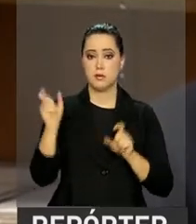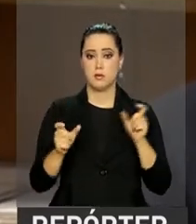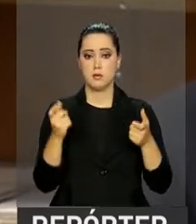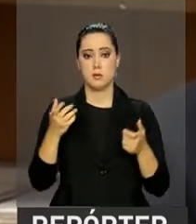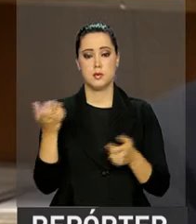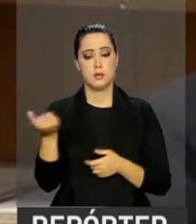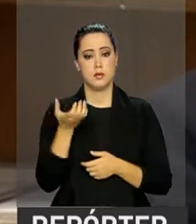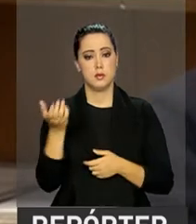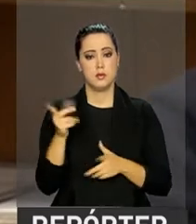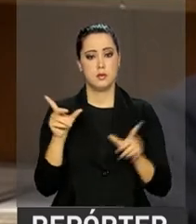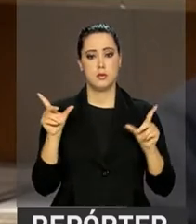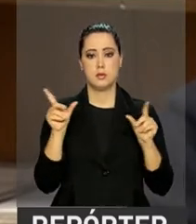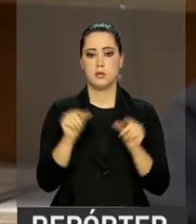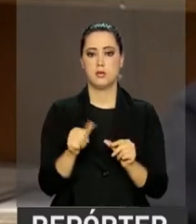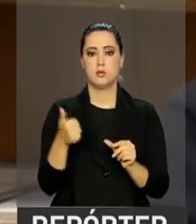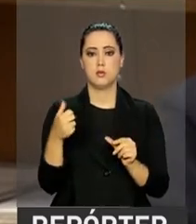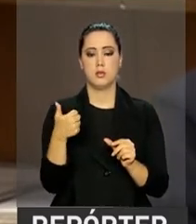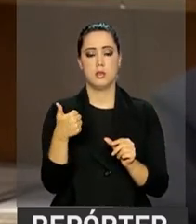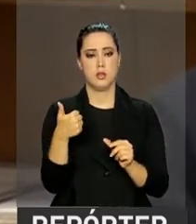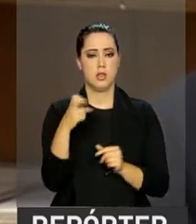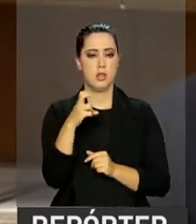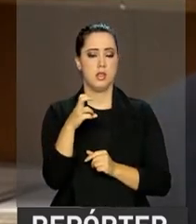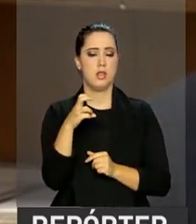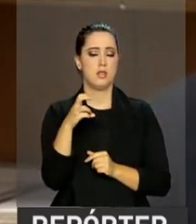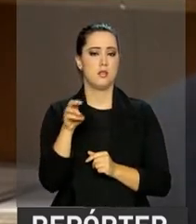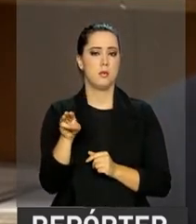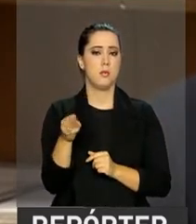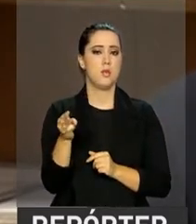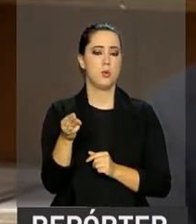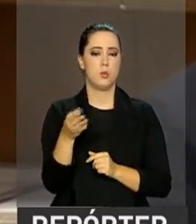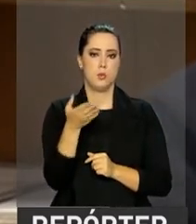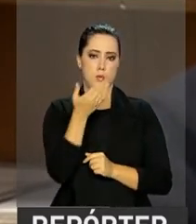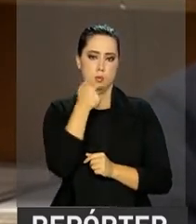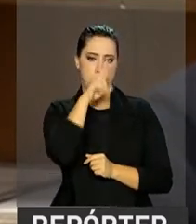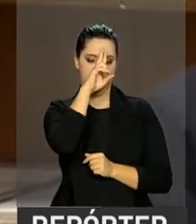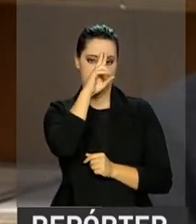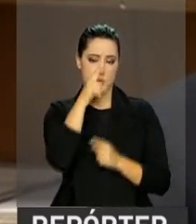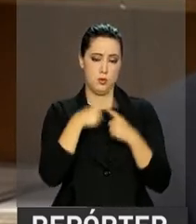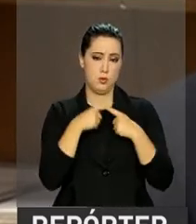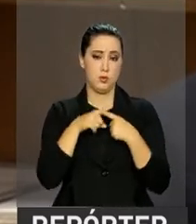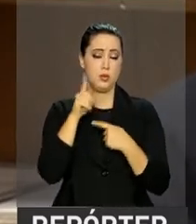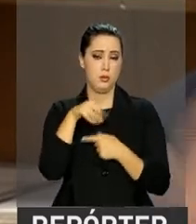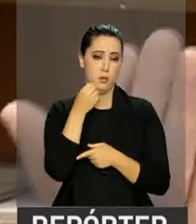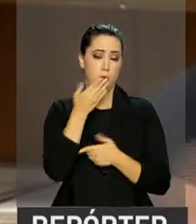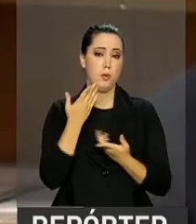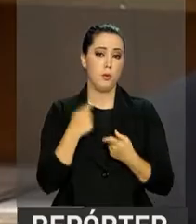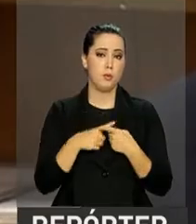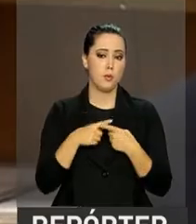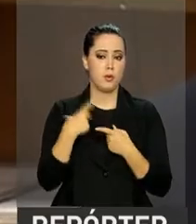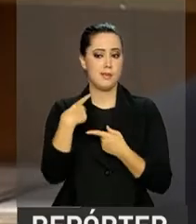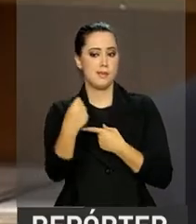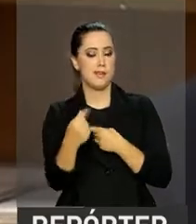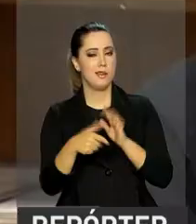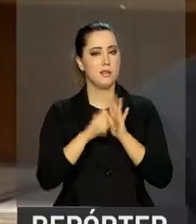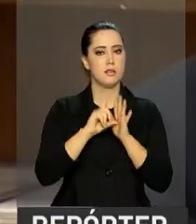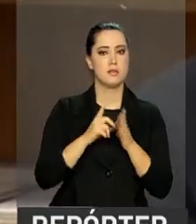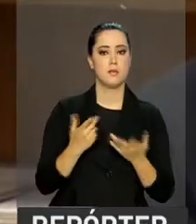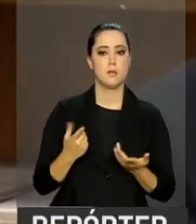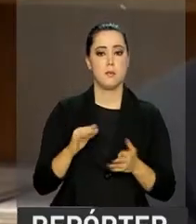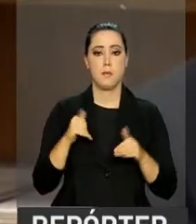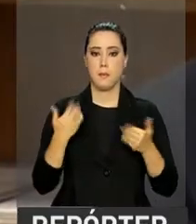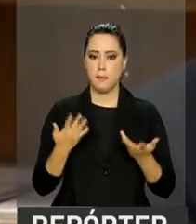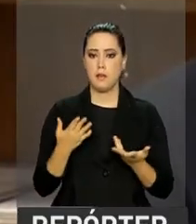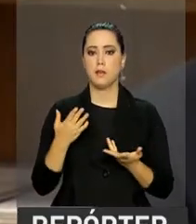trabalhadores queiram diminuir 15 minutos na hora do almoço. Por que para eles seria bom? Para ir embora antes. E